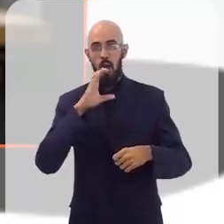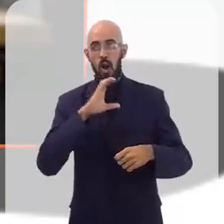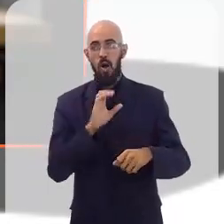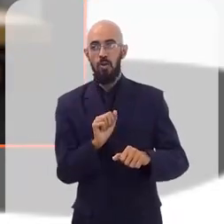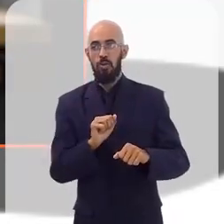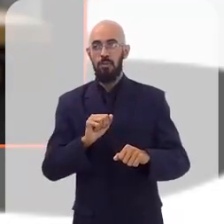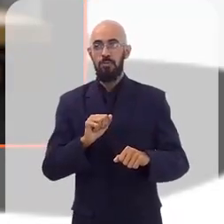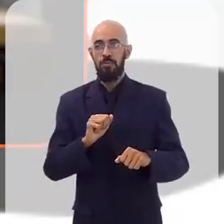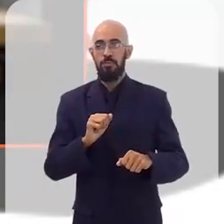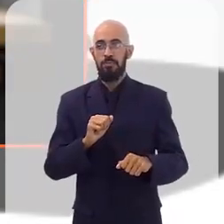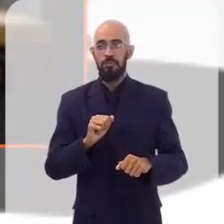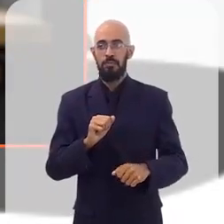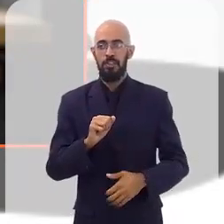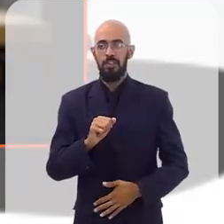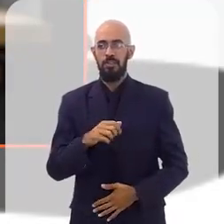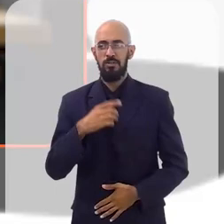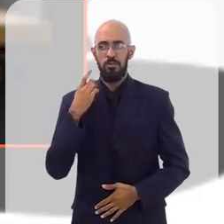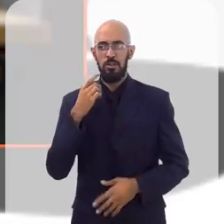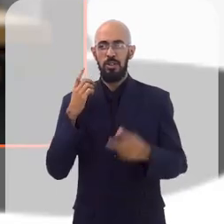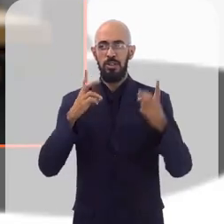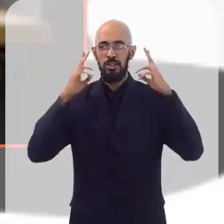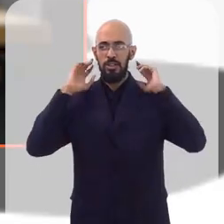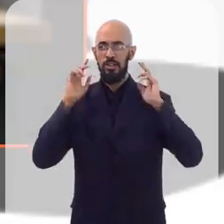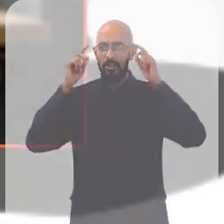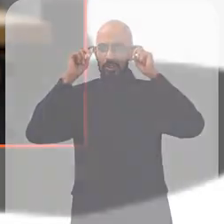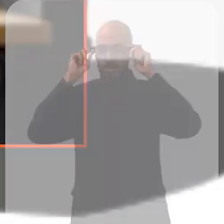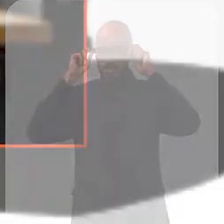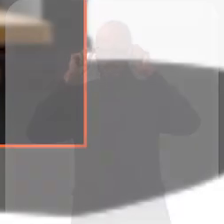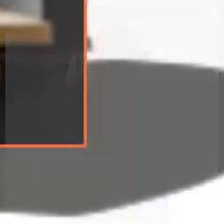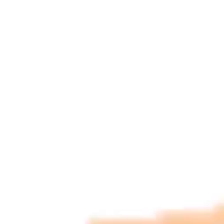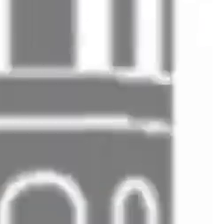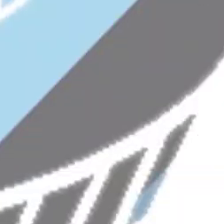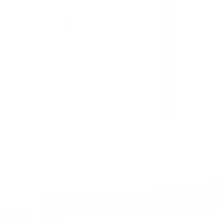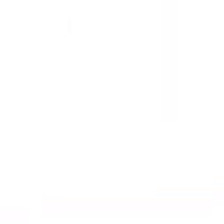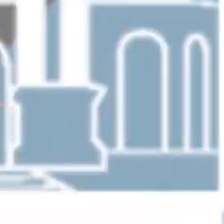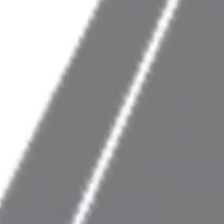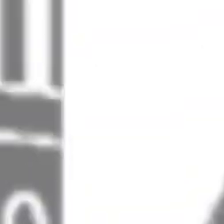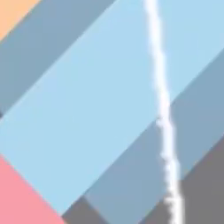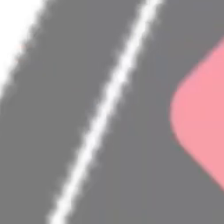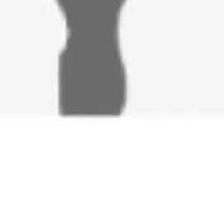Break mas nós já voltamos com nosso deputado estadual Marcelo cabeleireiro